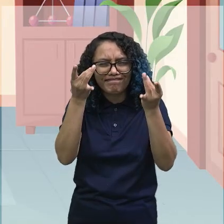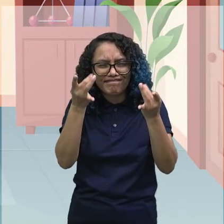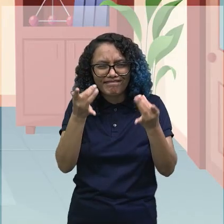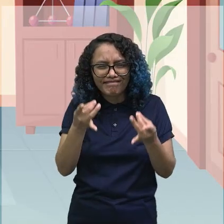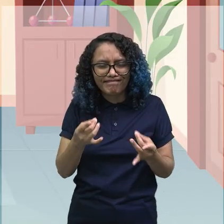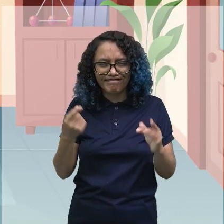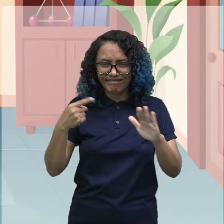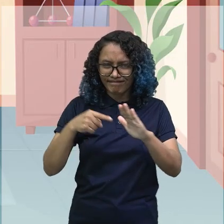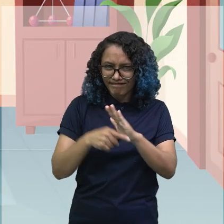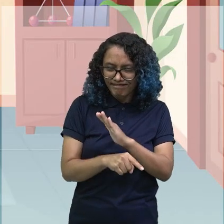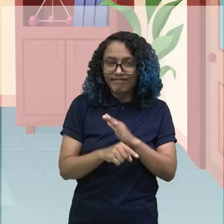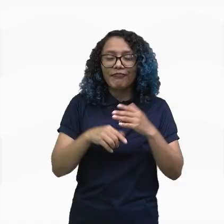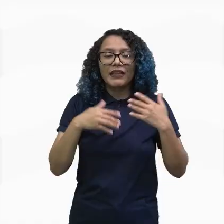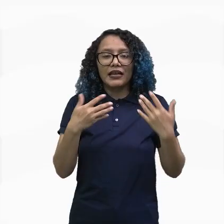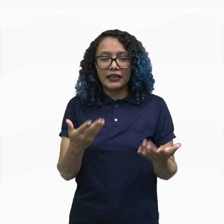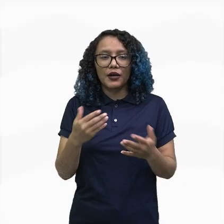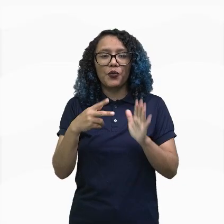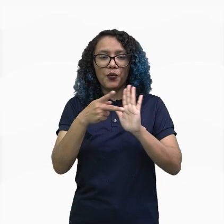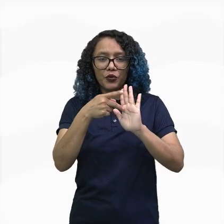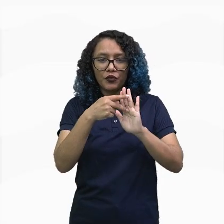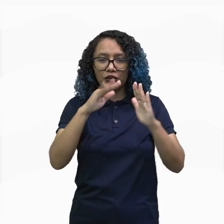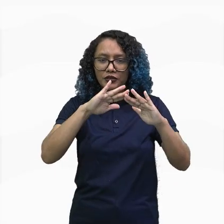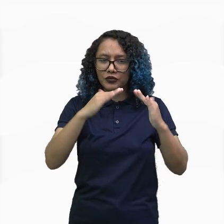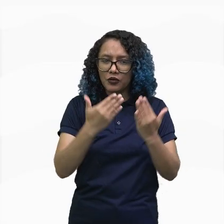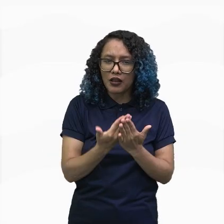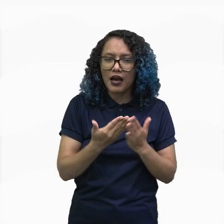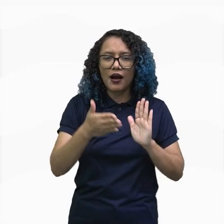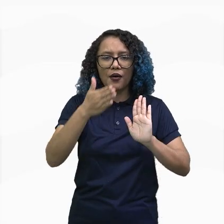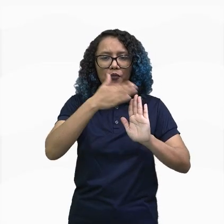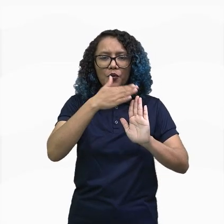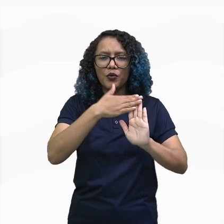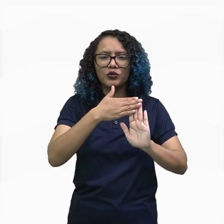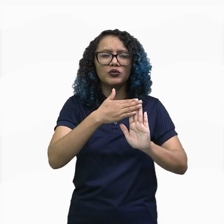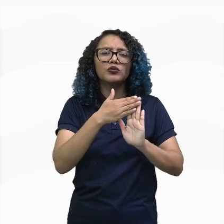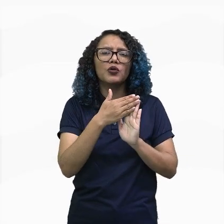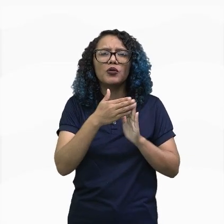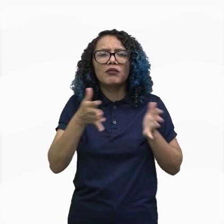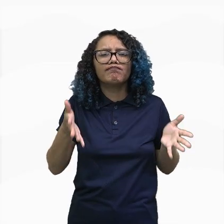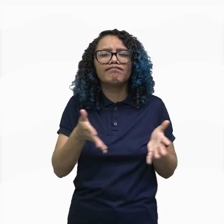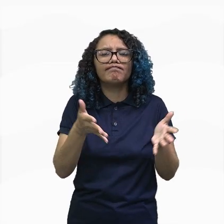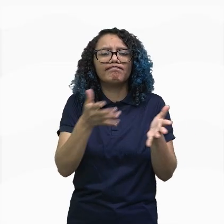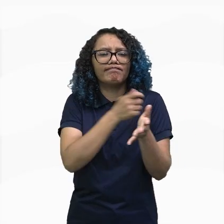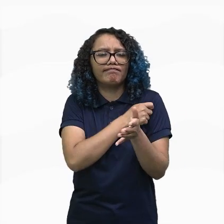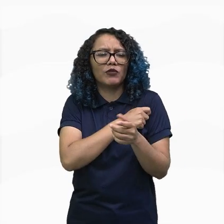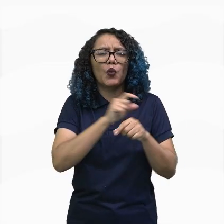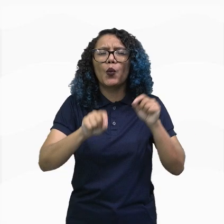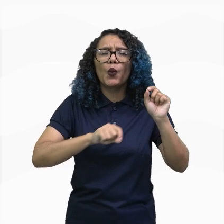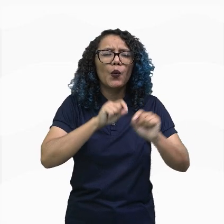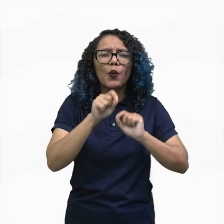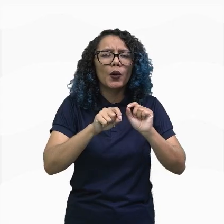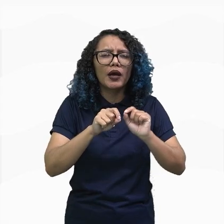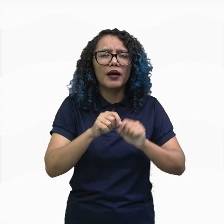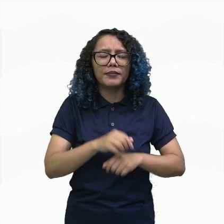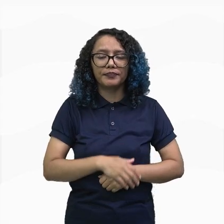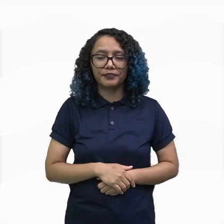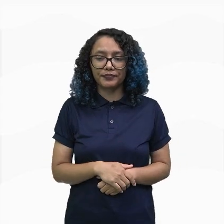lá, o portfólio escolar proporciona ao estudante